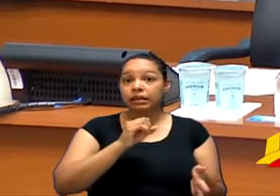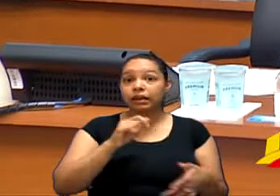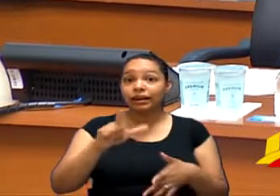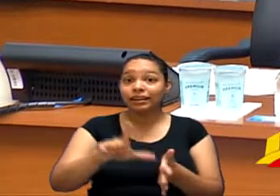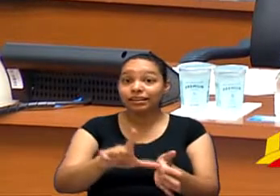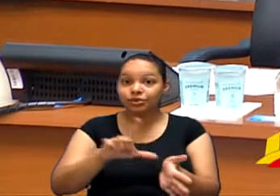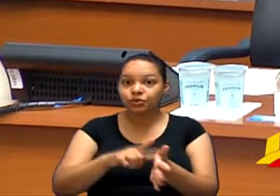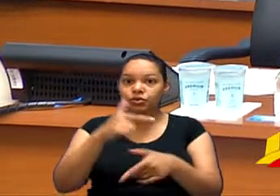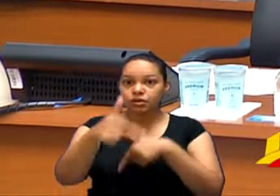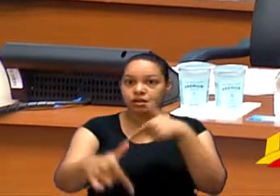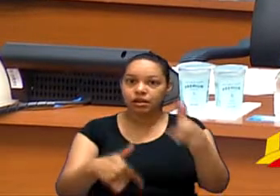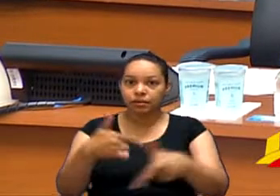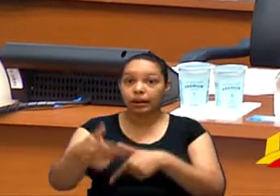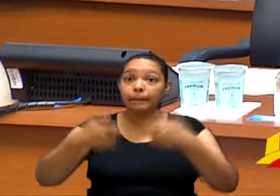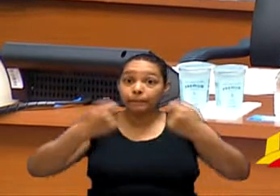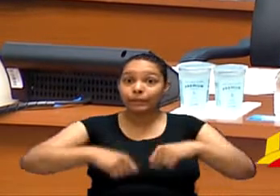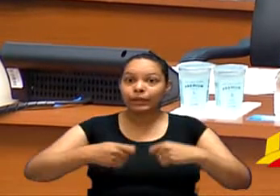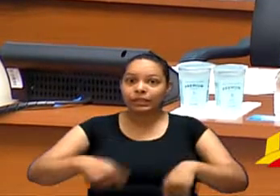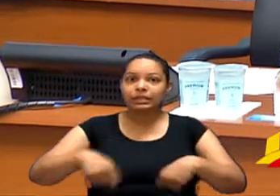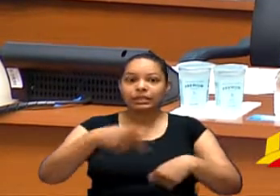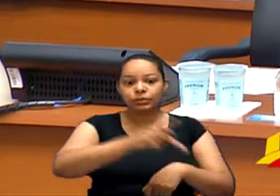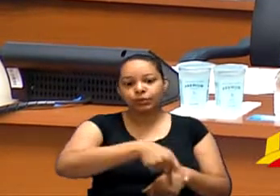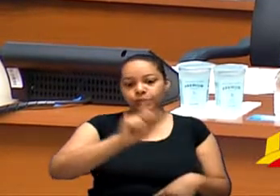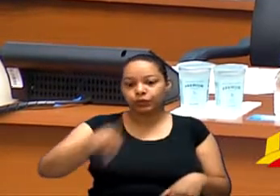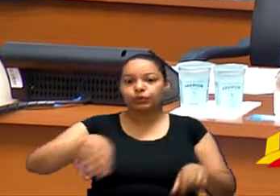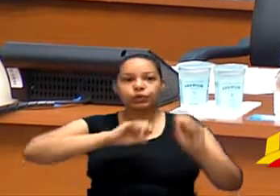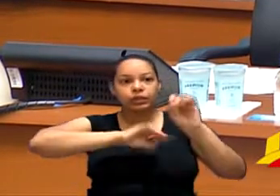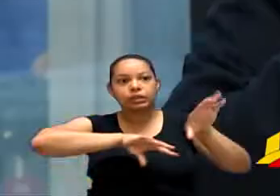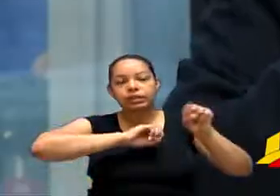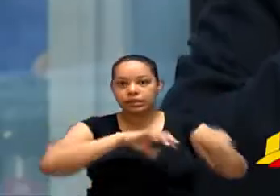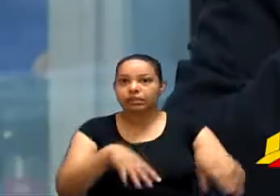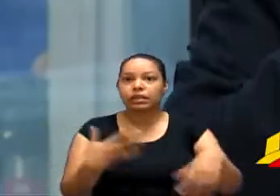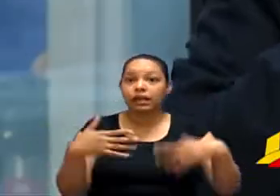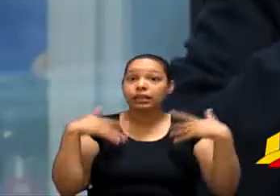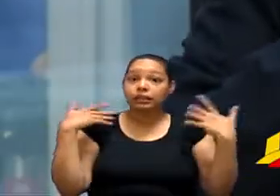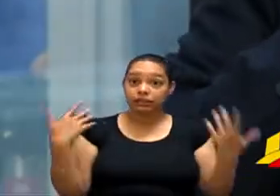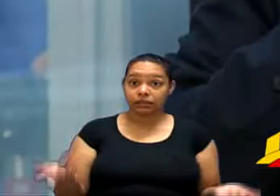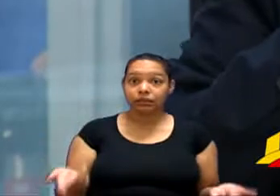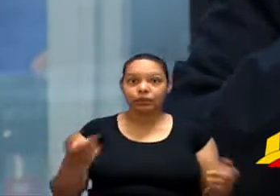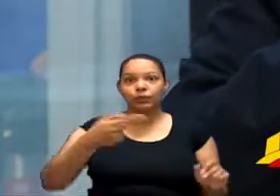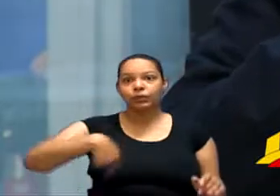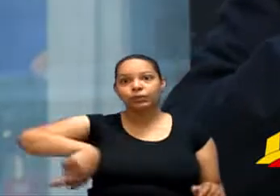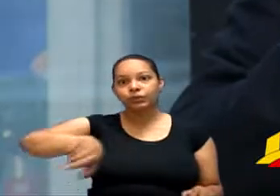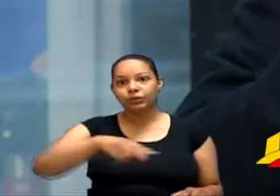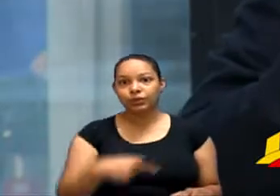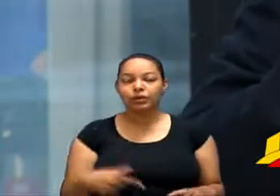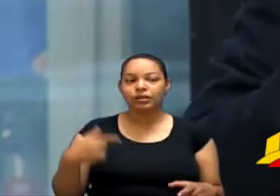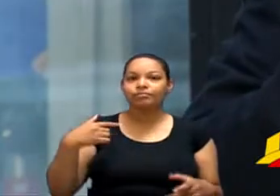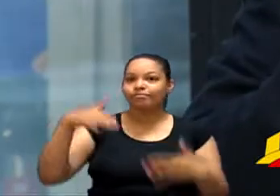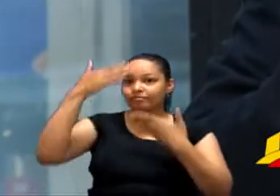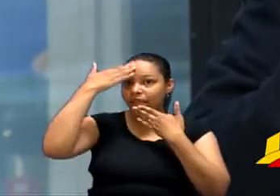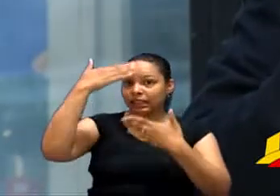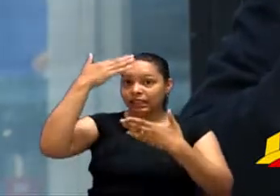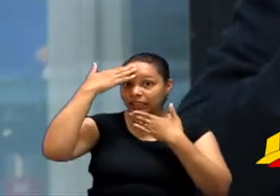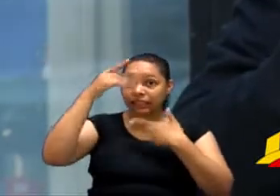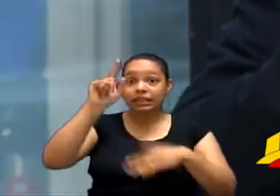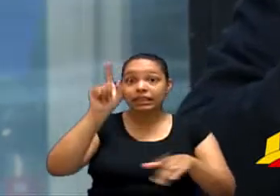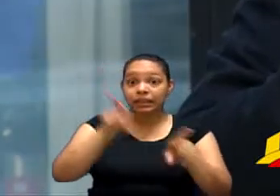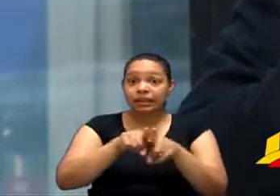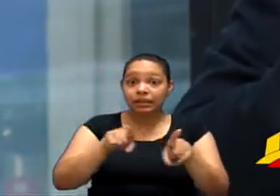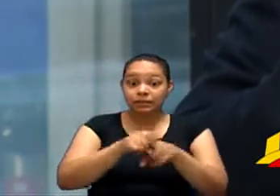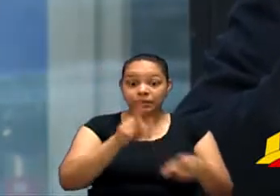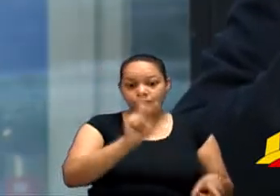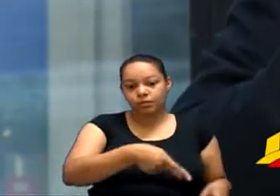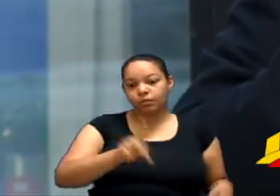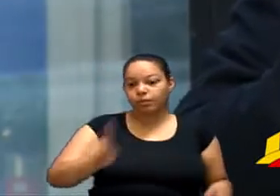quando caímos doentes é diante do profissional da saúde que a gente vai pedir socorro E